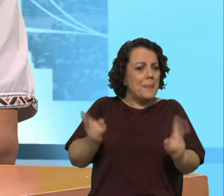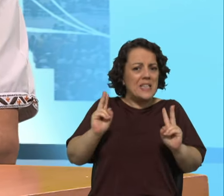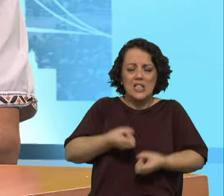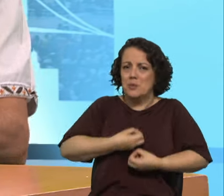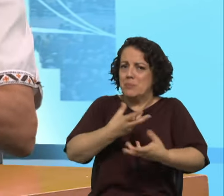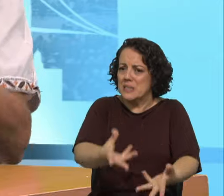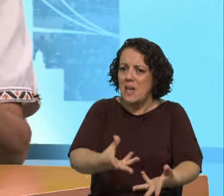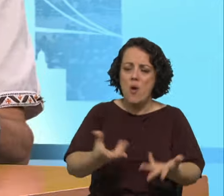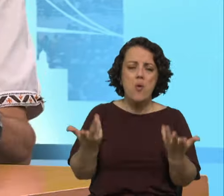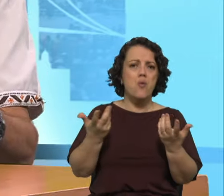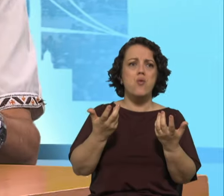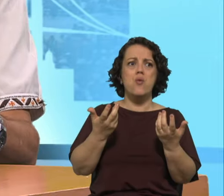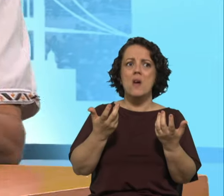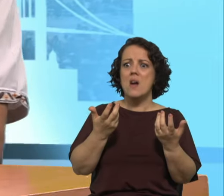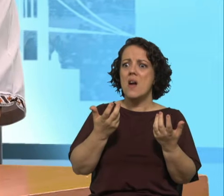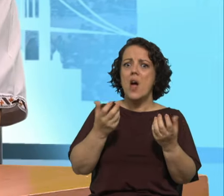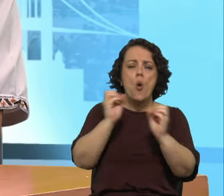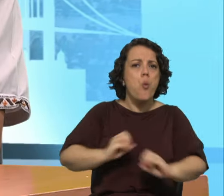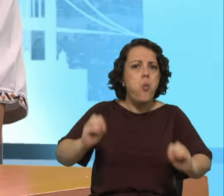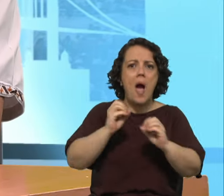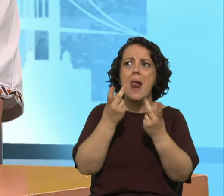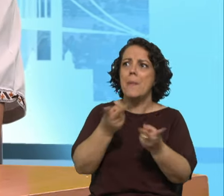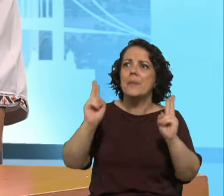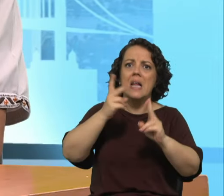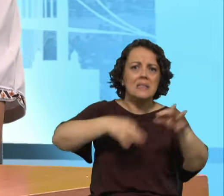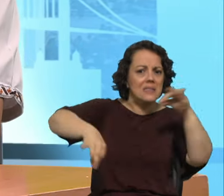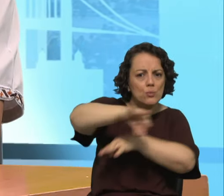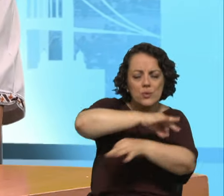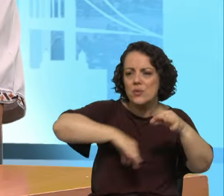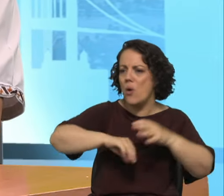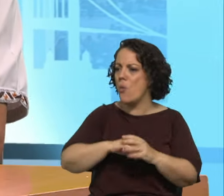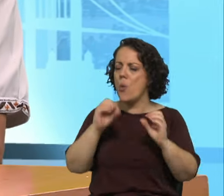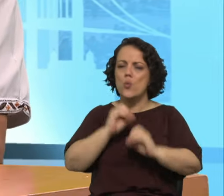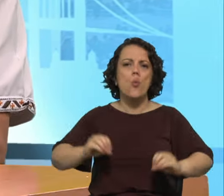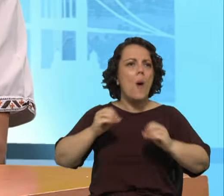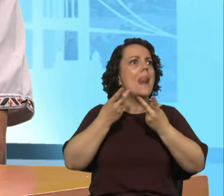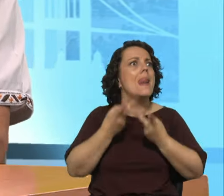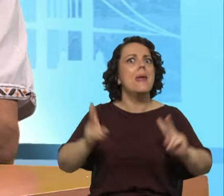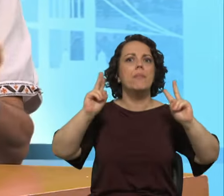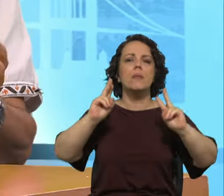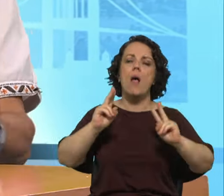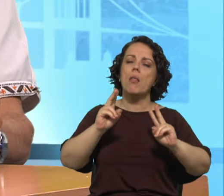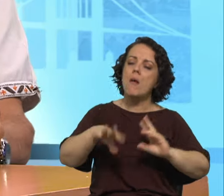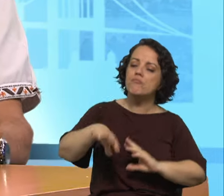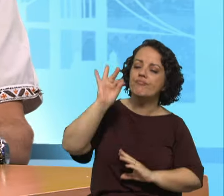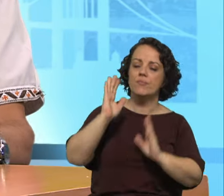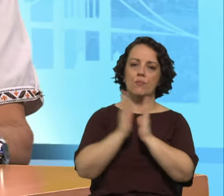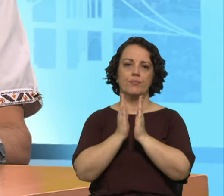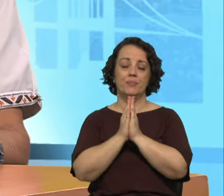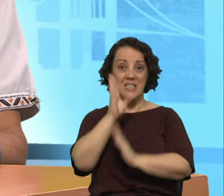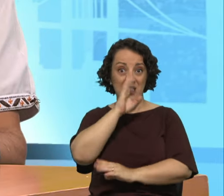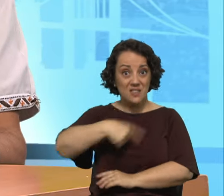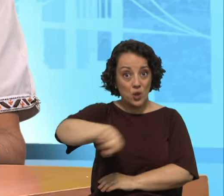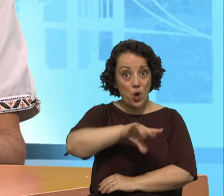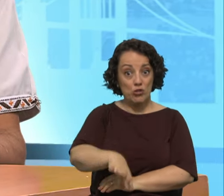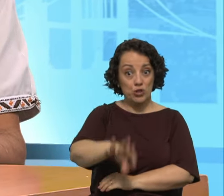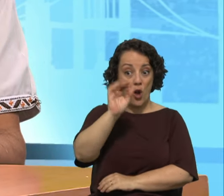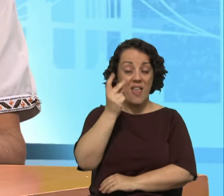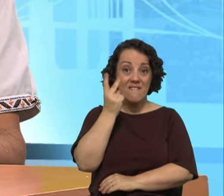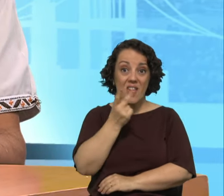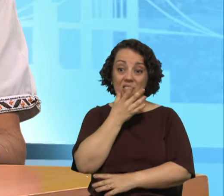religiosa quer dizer há dimensões da vida que se nós optarmos por uma via individualista nós não vamos lá e quem vai a diferentes